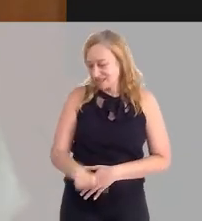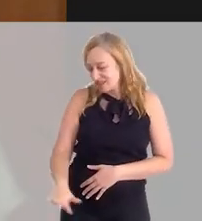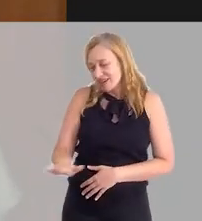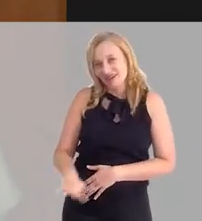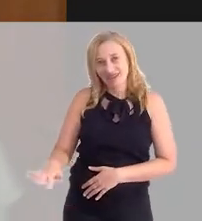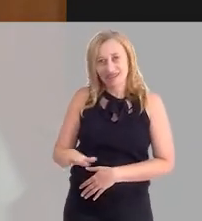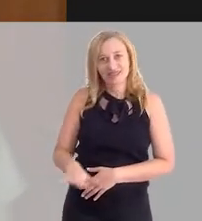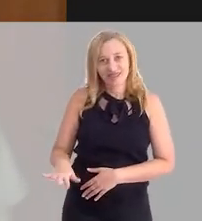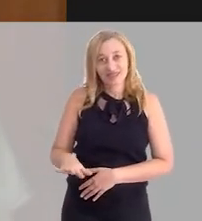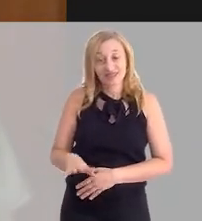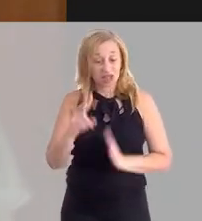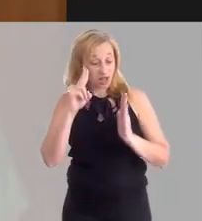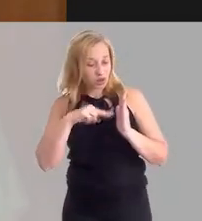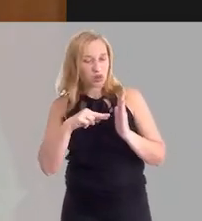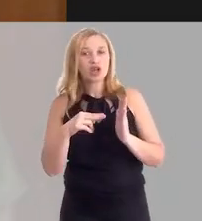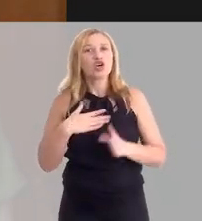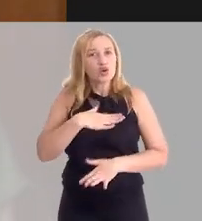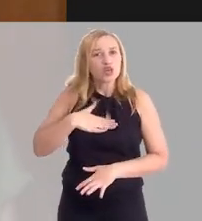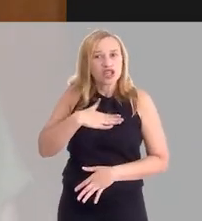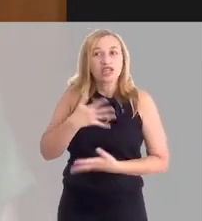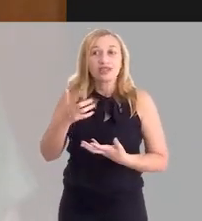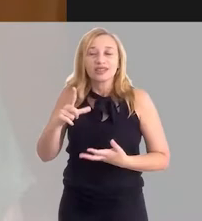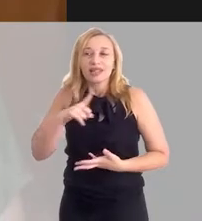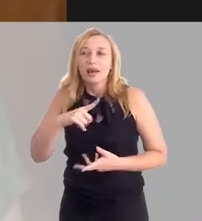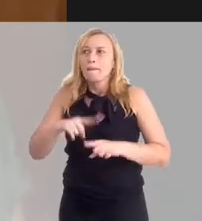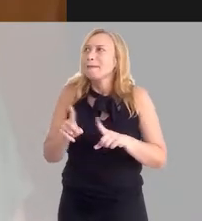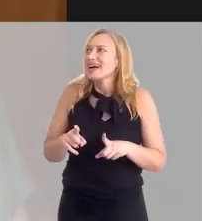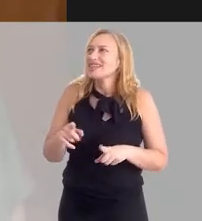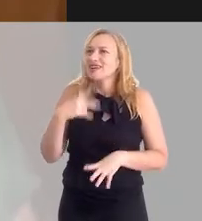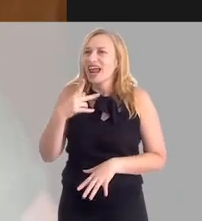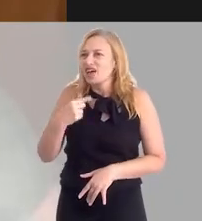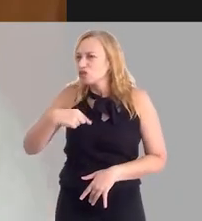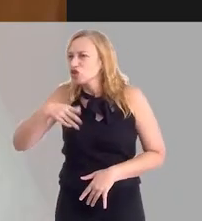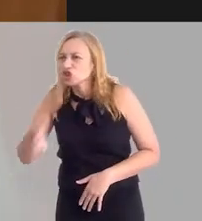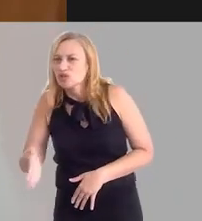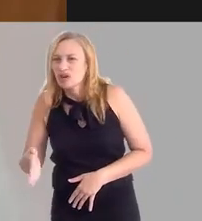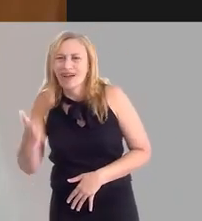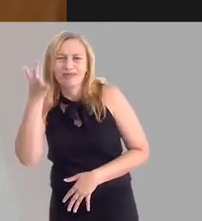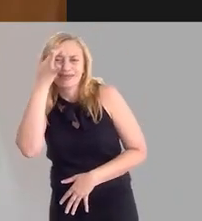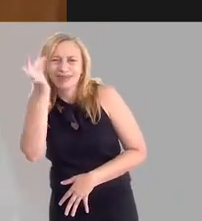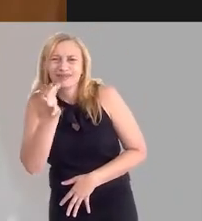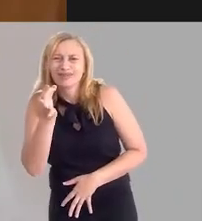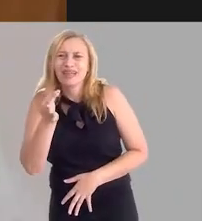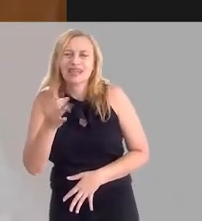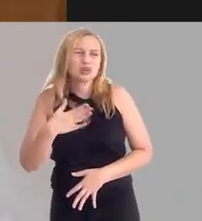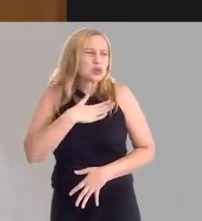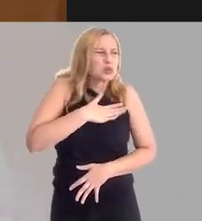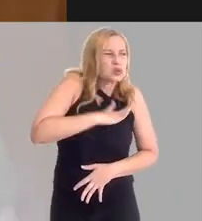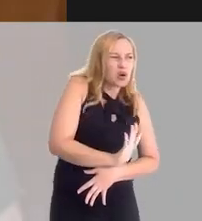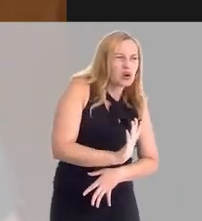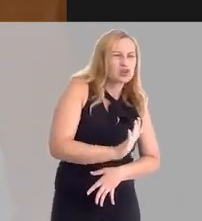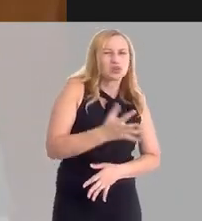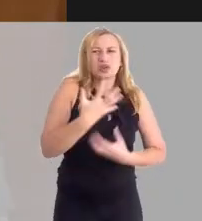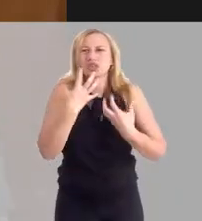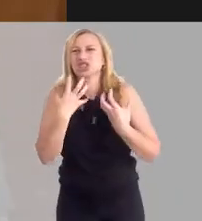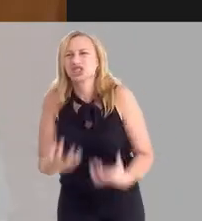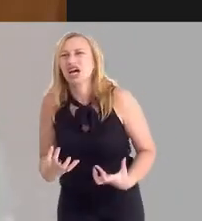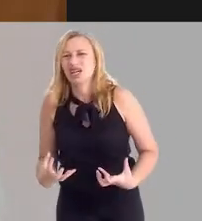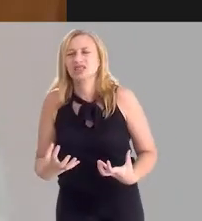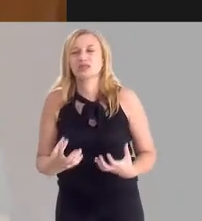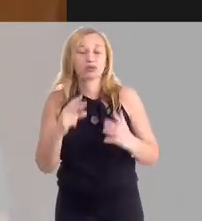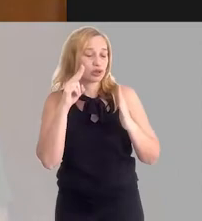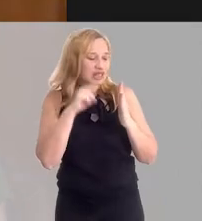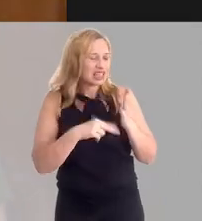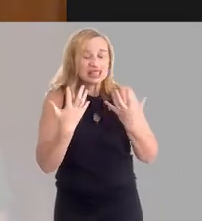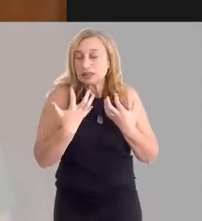na infância, e gostaria de ter, mas fala assim: ah, eu chego lá, não entendo nada, eu não gosto, é chato, ler